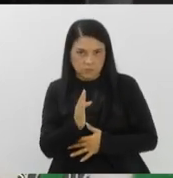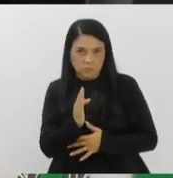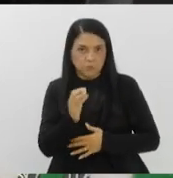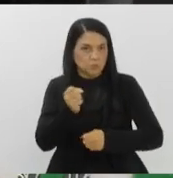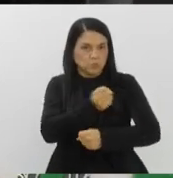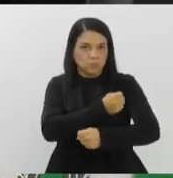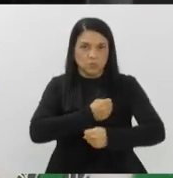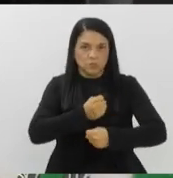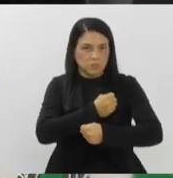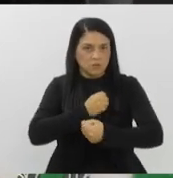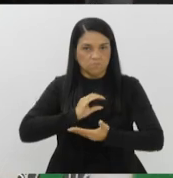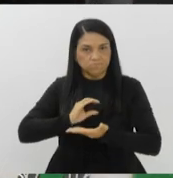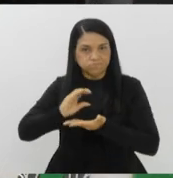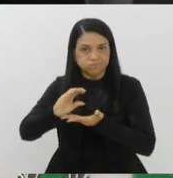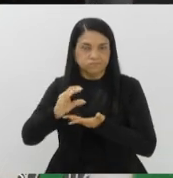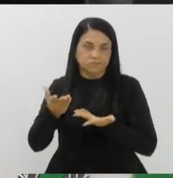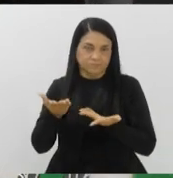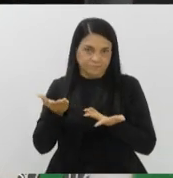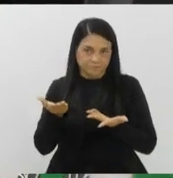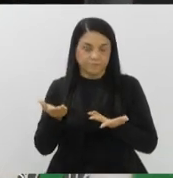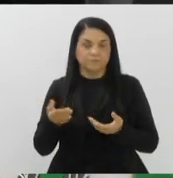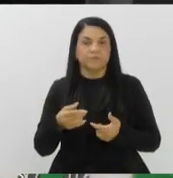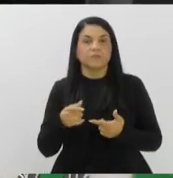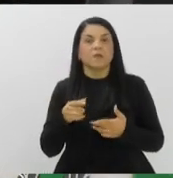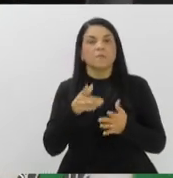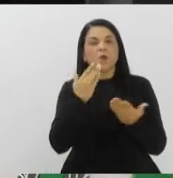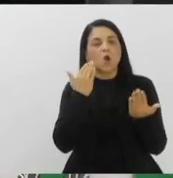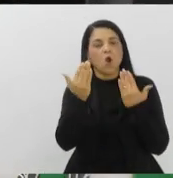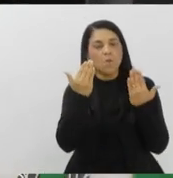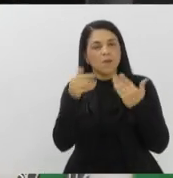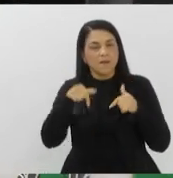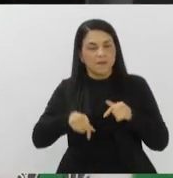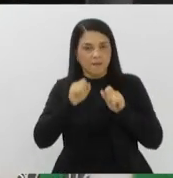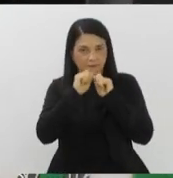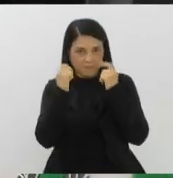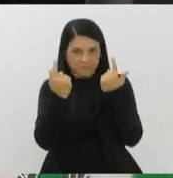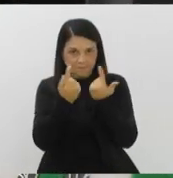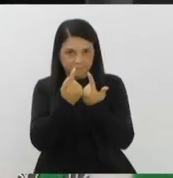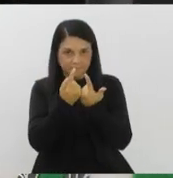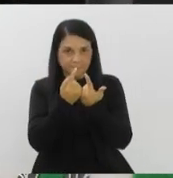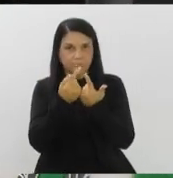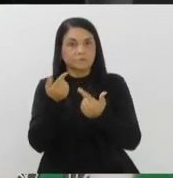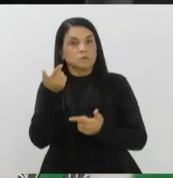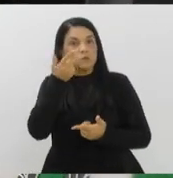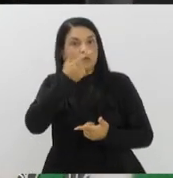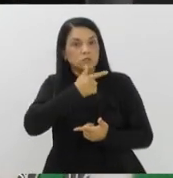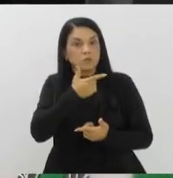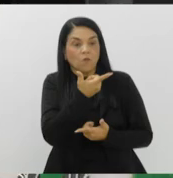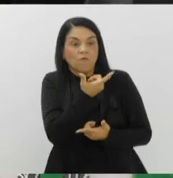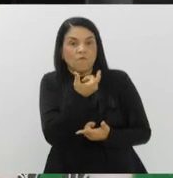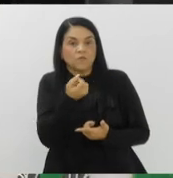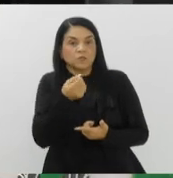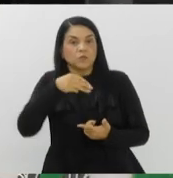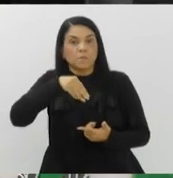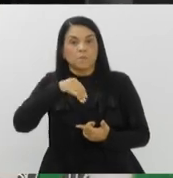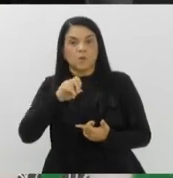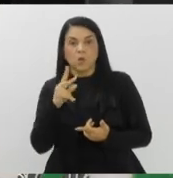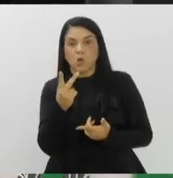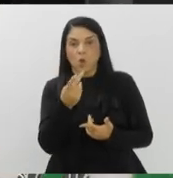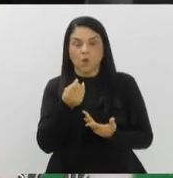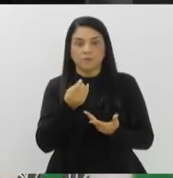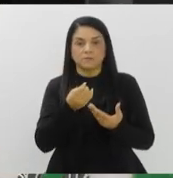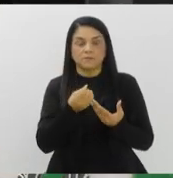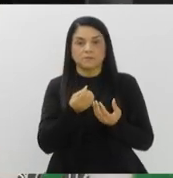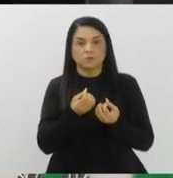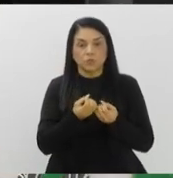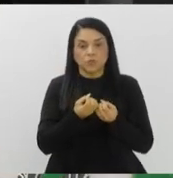verem uma comparação, nós, aqui na Assembleia Legislativa, conseguimos 20 milhões de doação